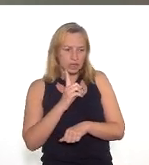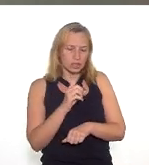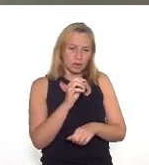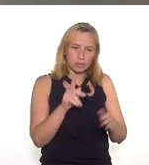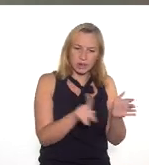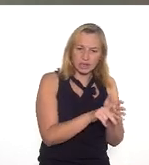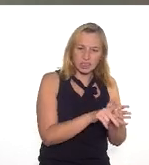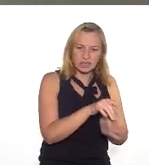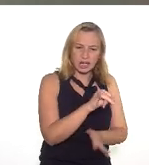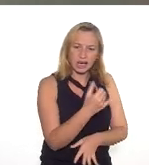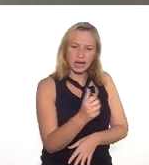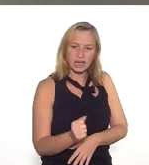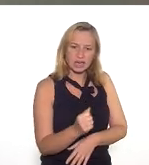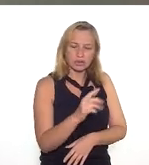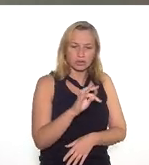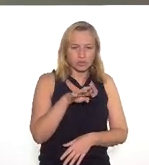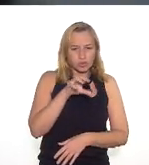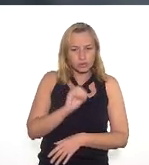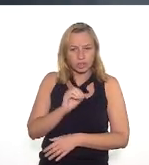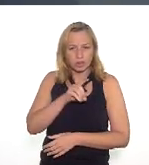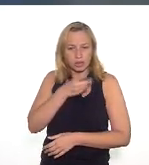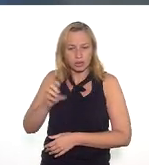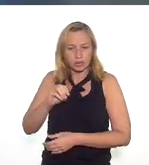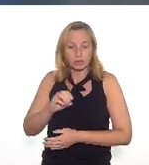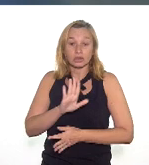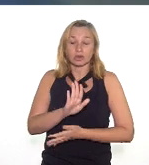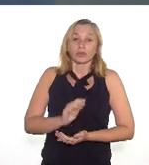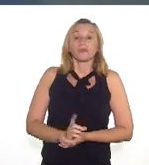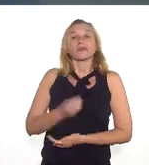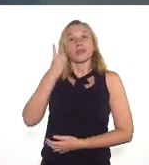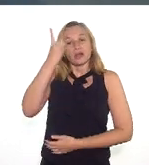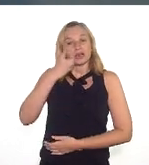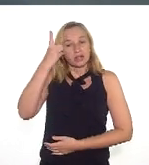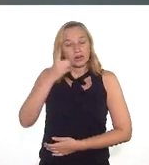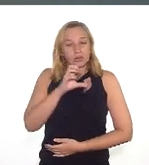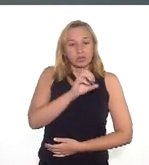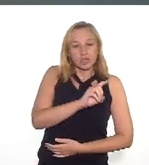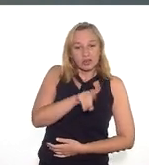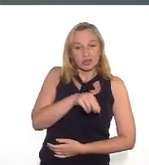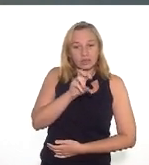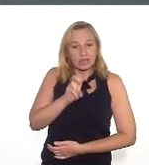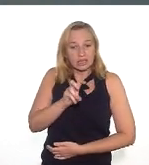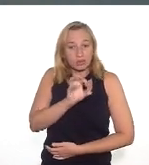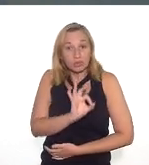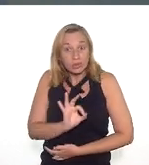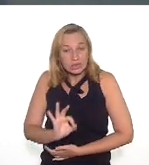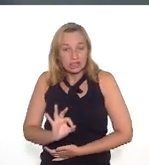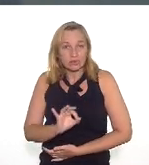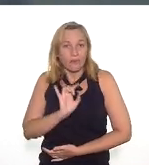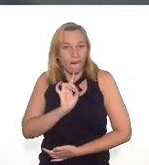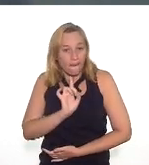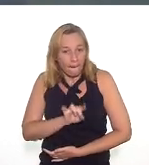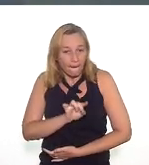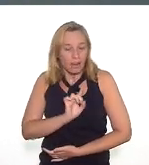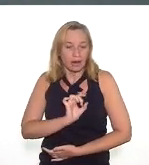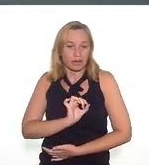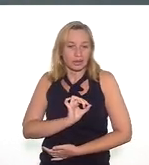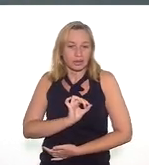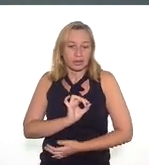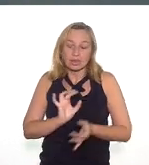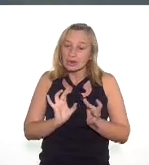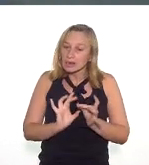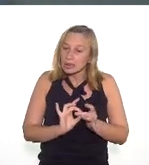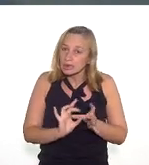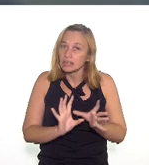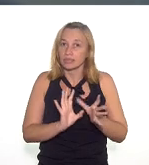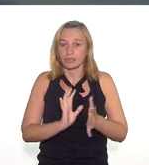Fundão? Não, o deputado, o 0,5% ele é